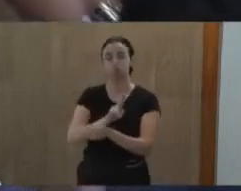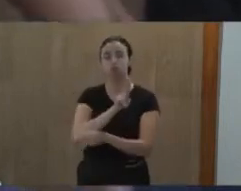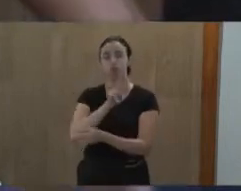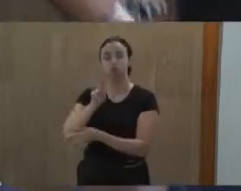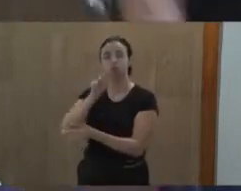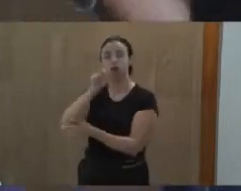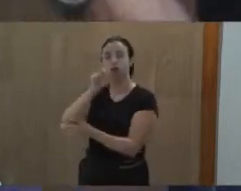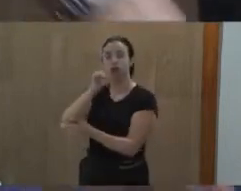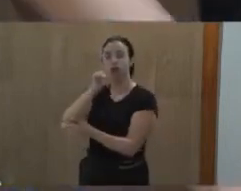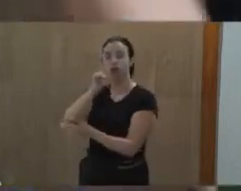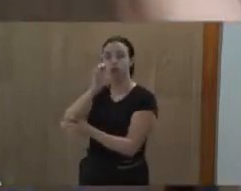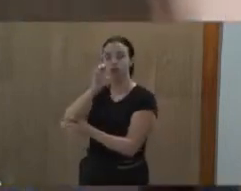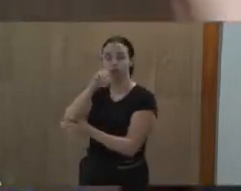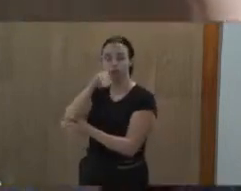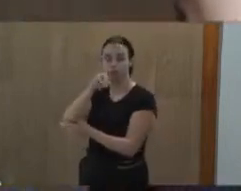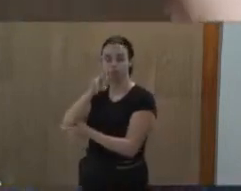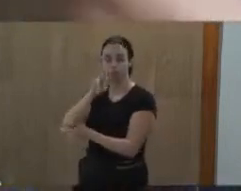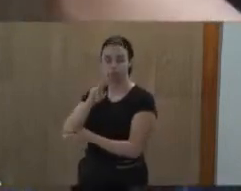Silva, vereador MDB.